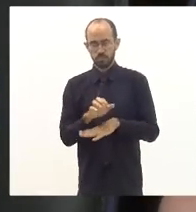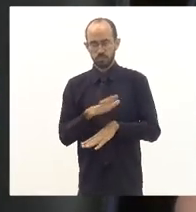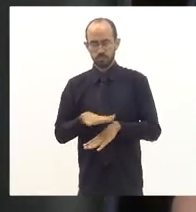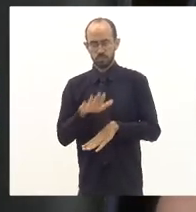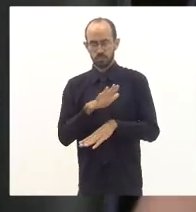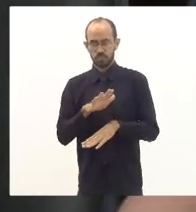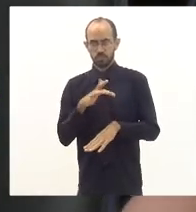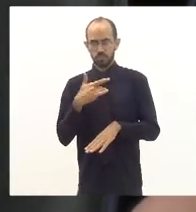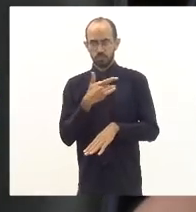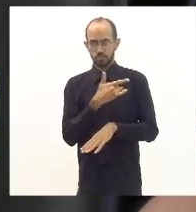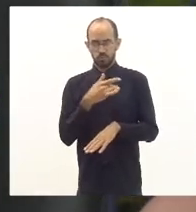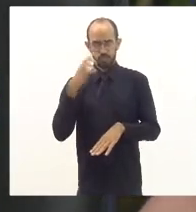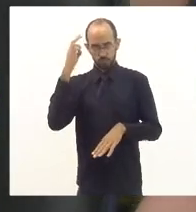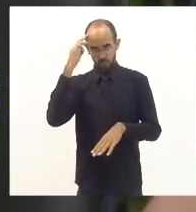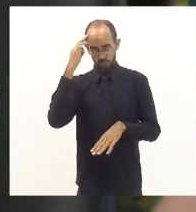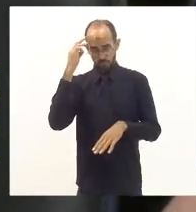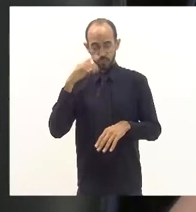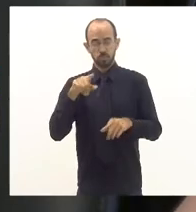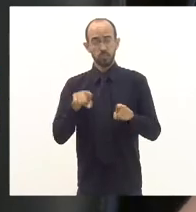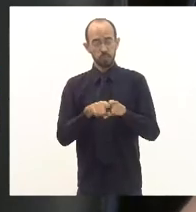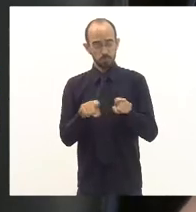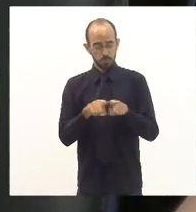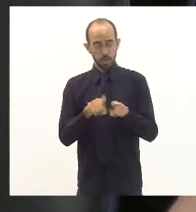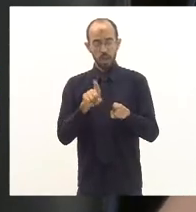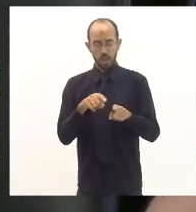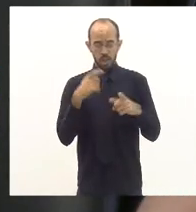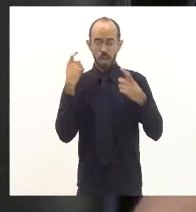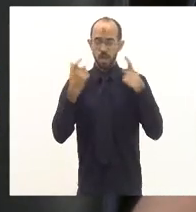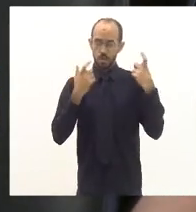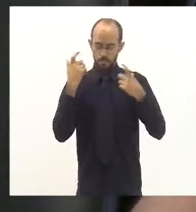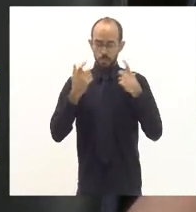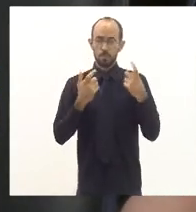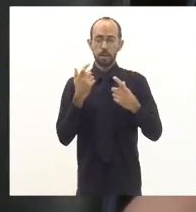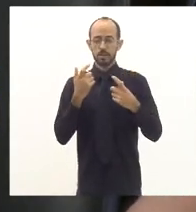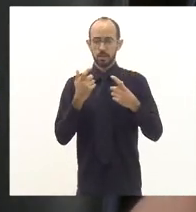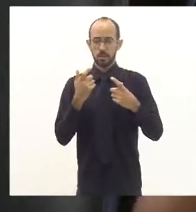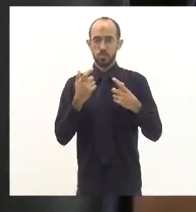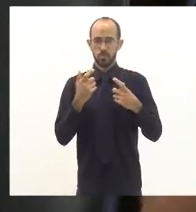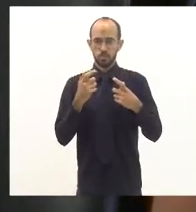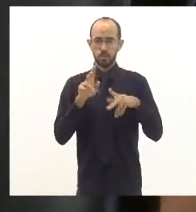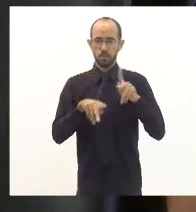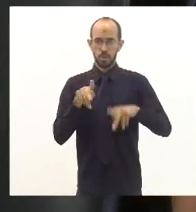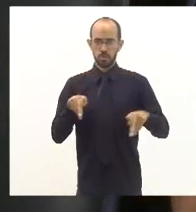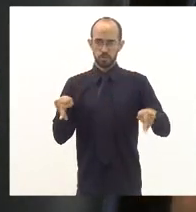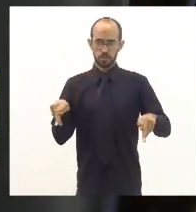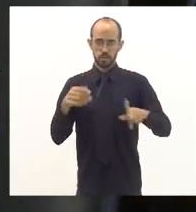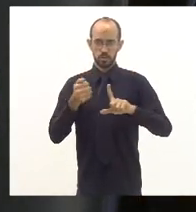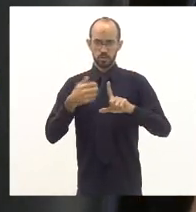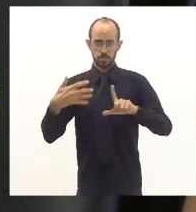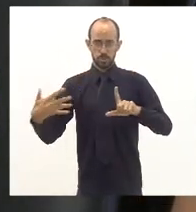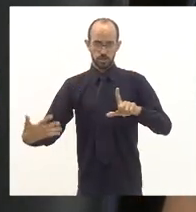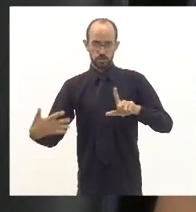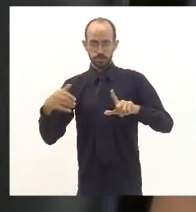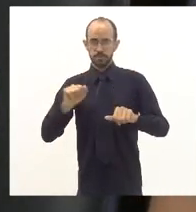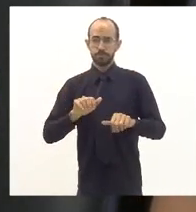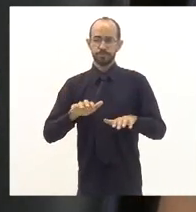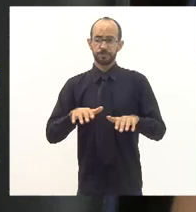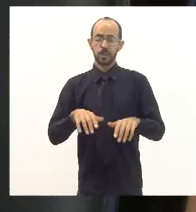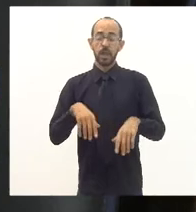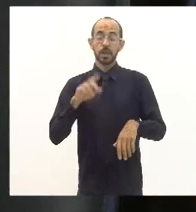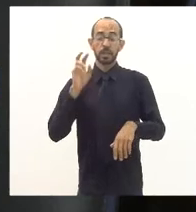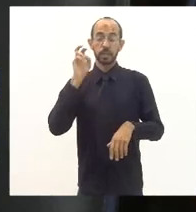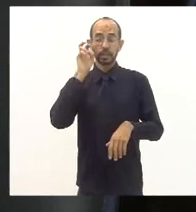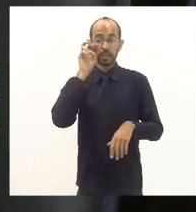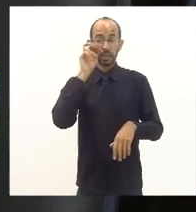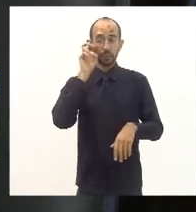mental. A questão da saúde mental também é uma preocupação em relação a essa população. Na quinta-feira, agora, vai